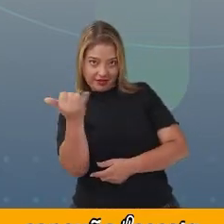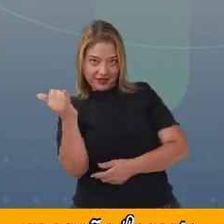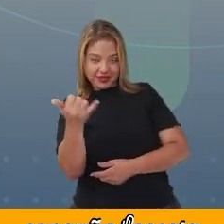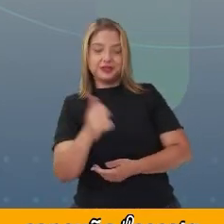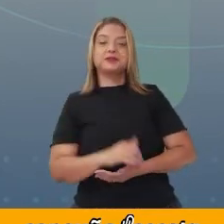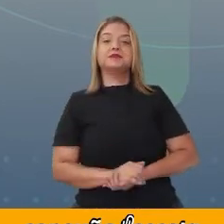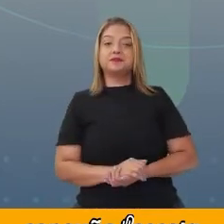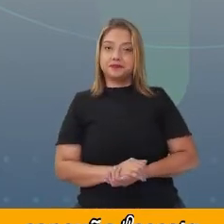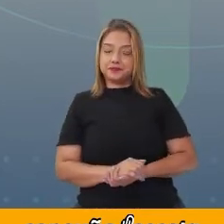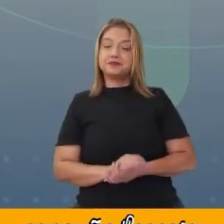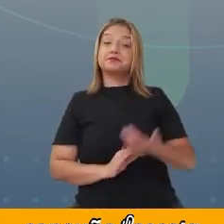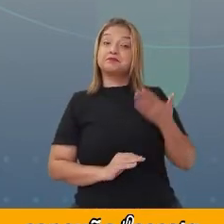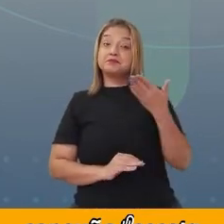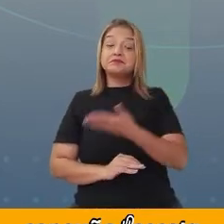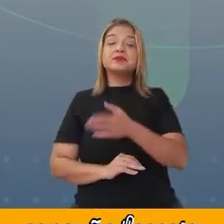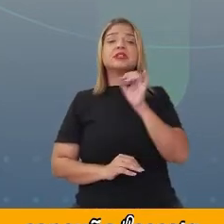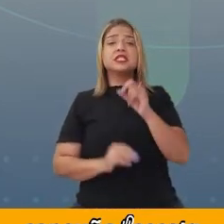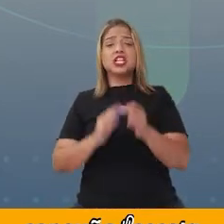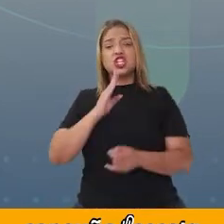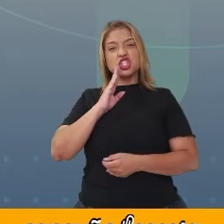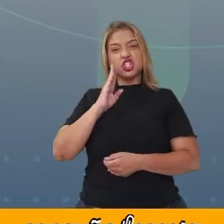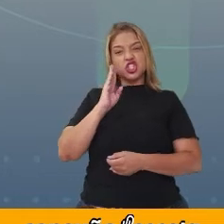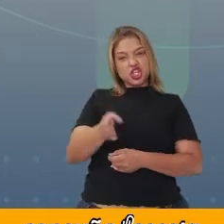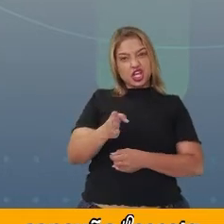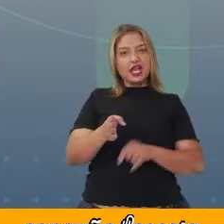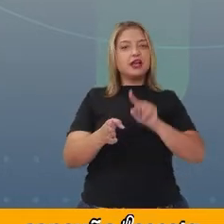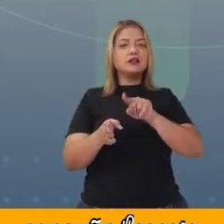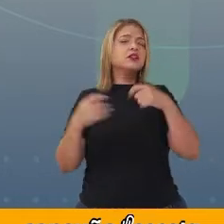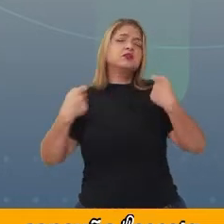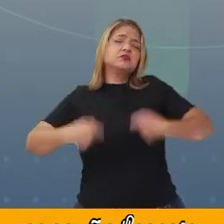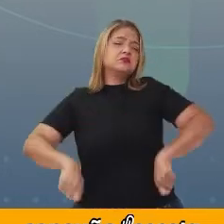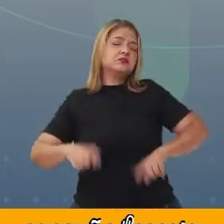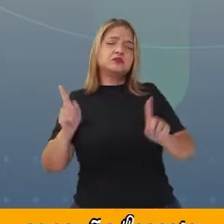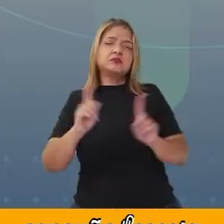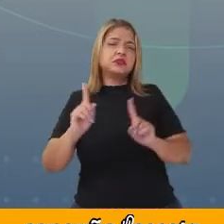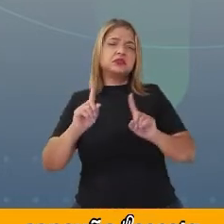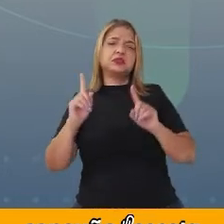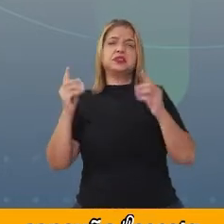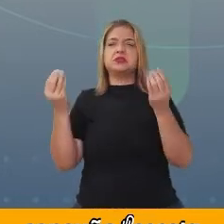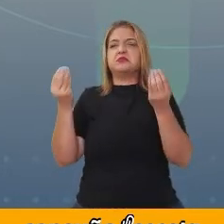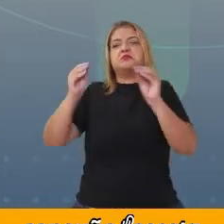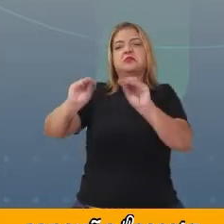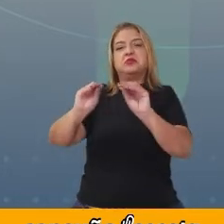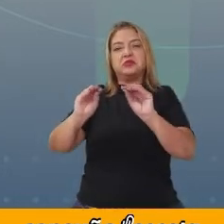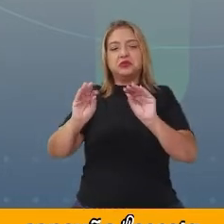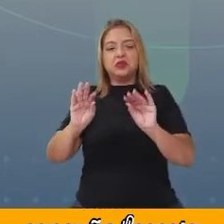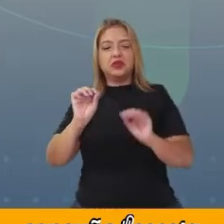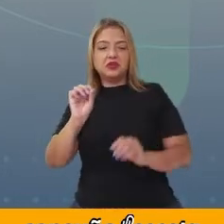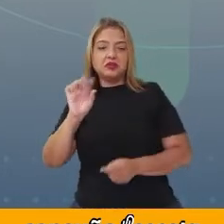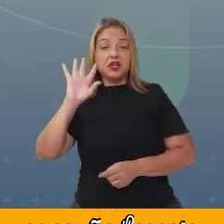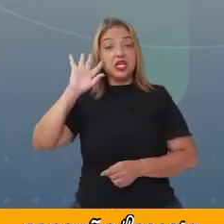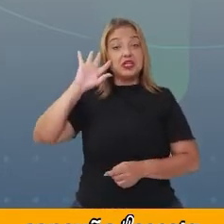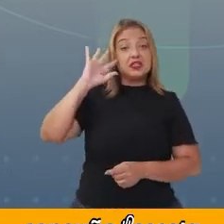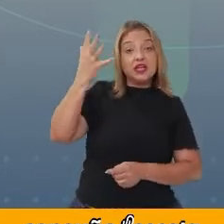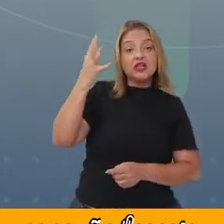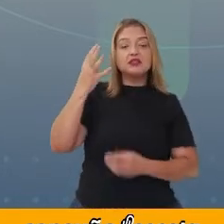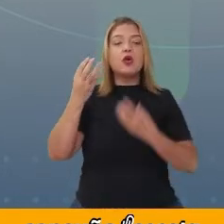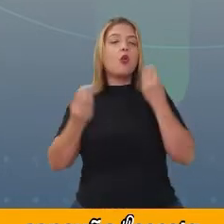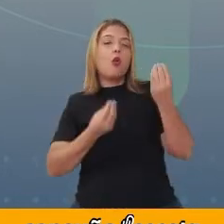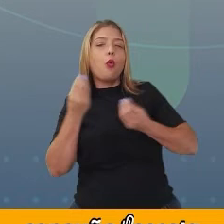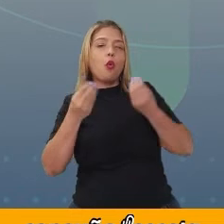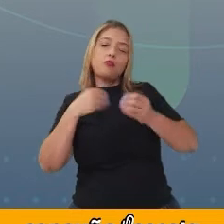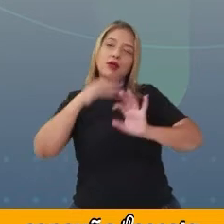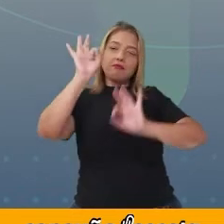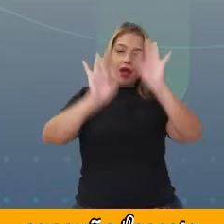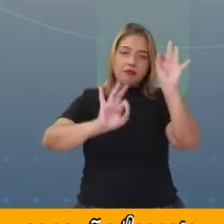direto, isso cai por terra, porque não há necessidade de empregar esses termos. Lembre-se disso na hora de você articular o seu